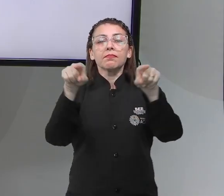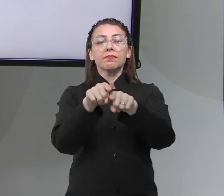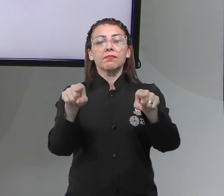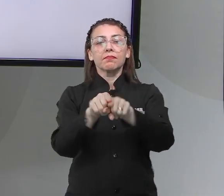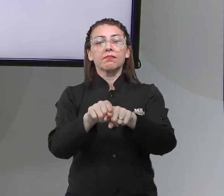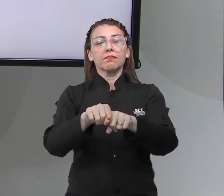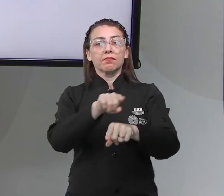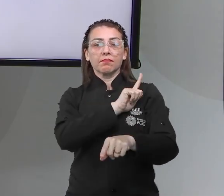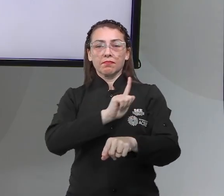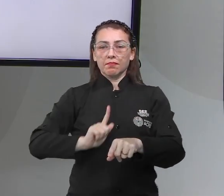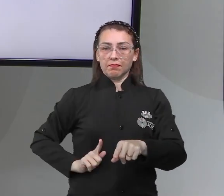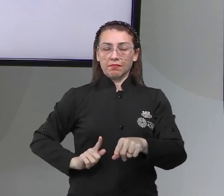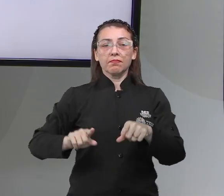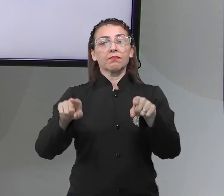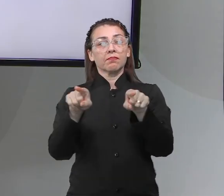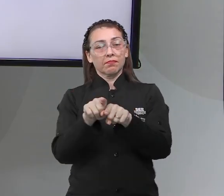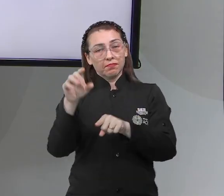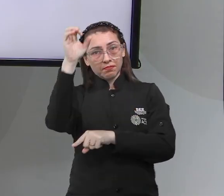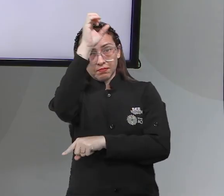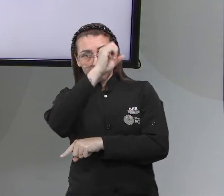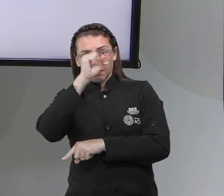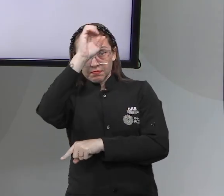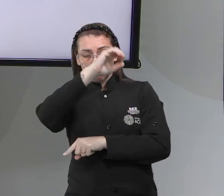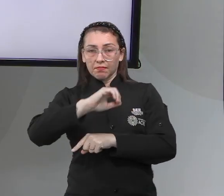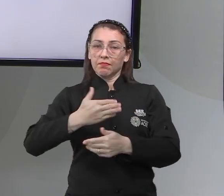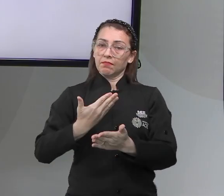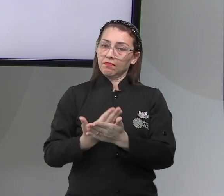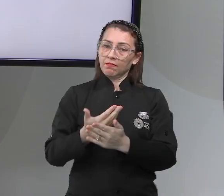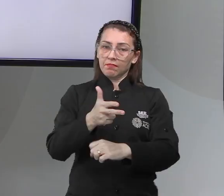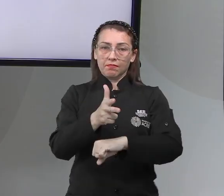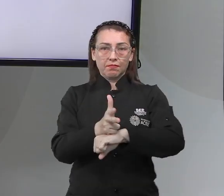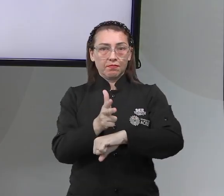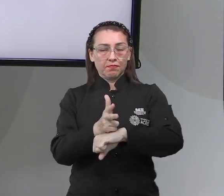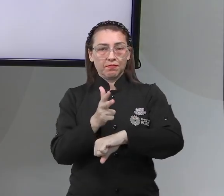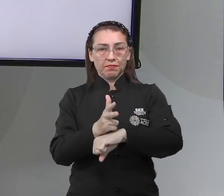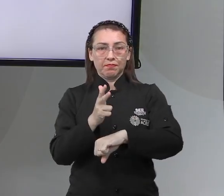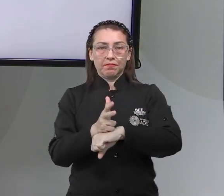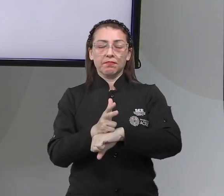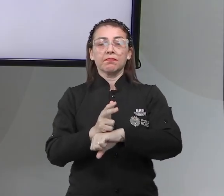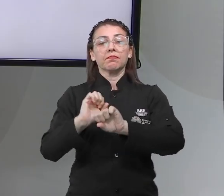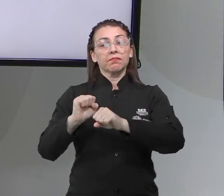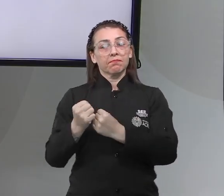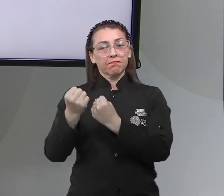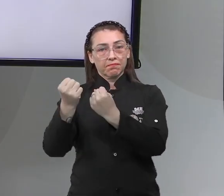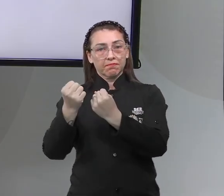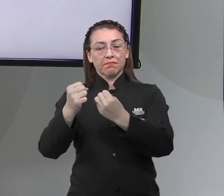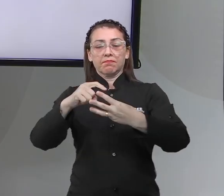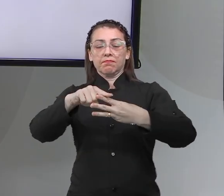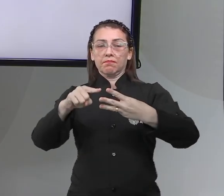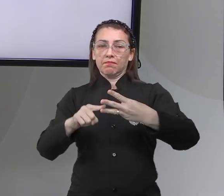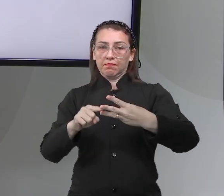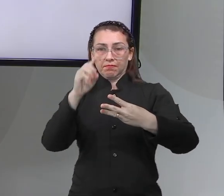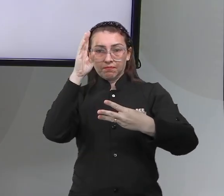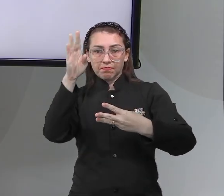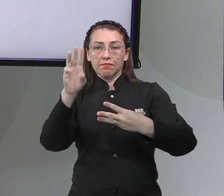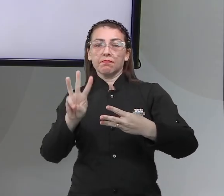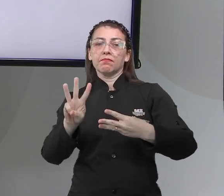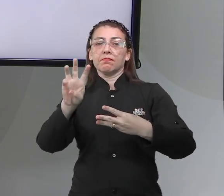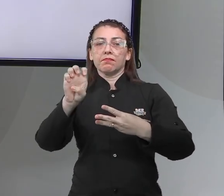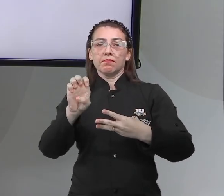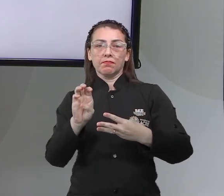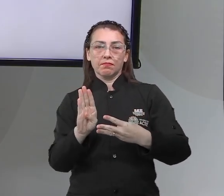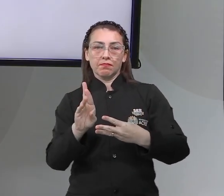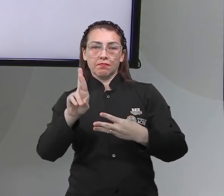pelo governo. E também aprendemos ao longo desta videoaula que o poder, segundo a teoria weberiana, é